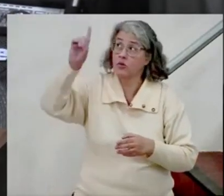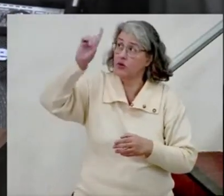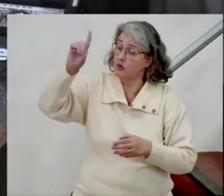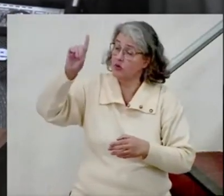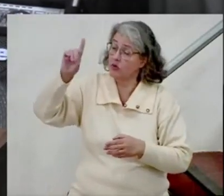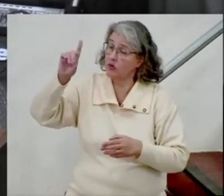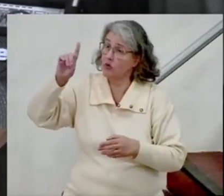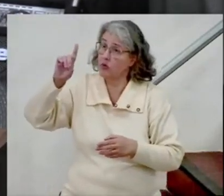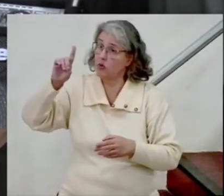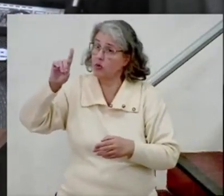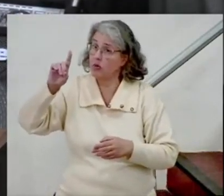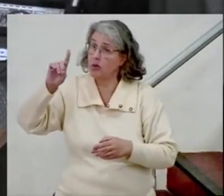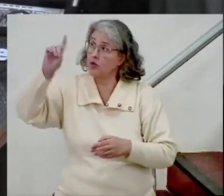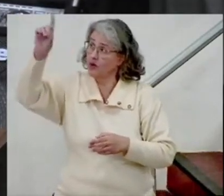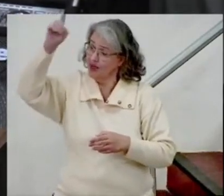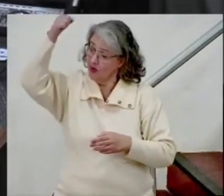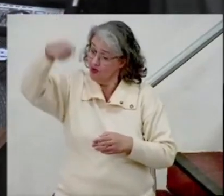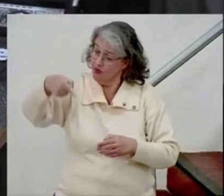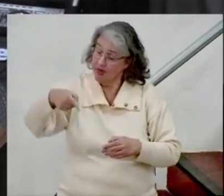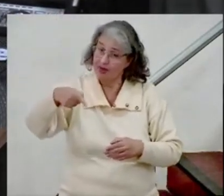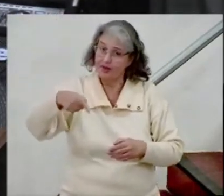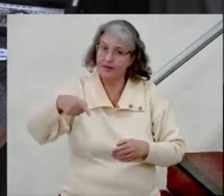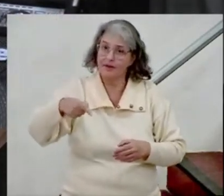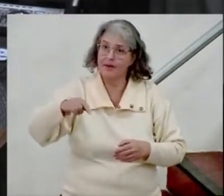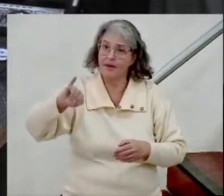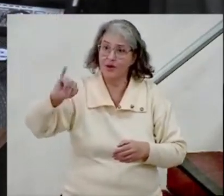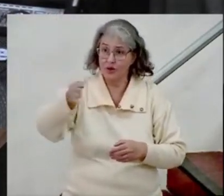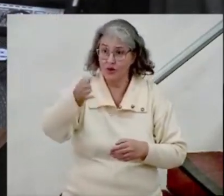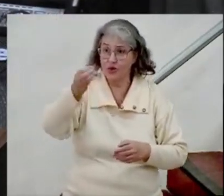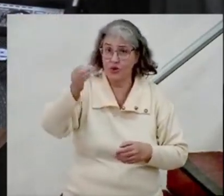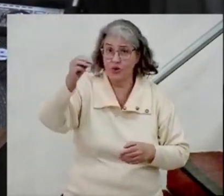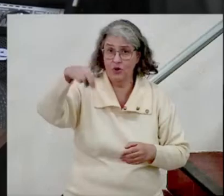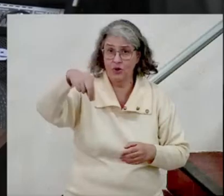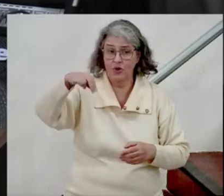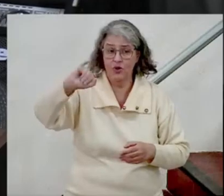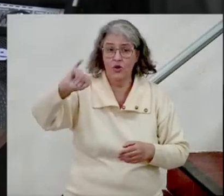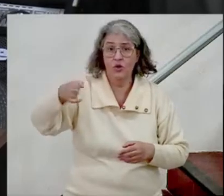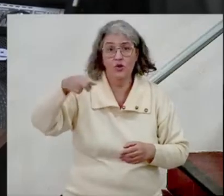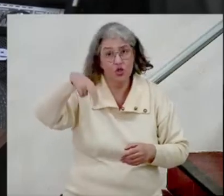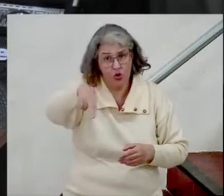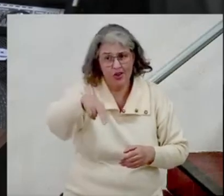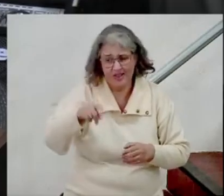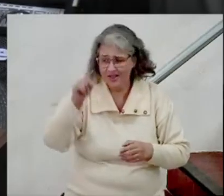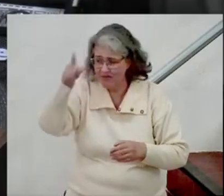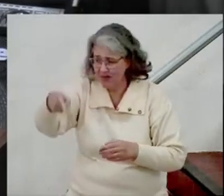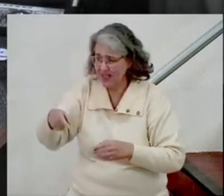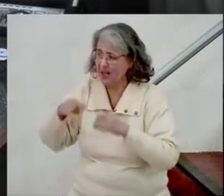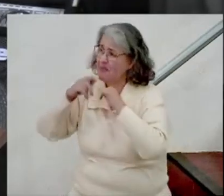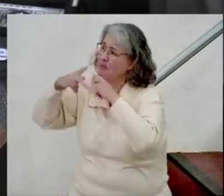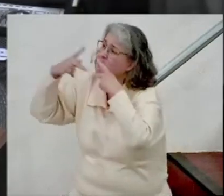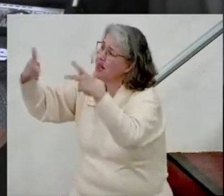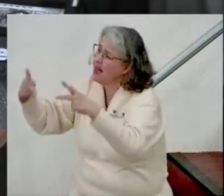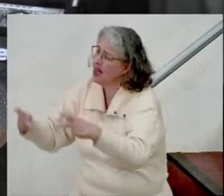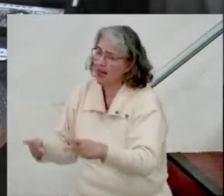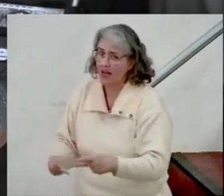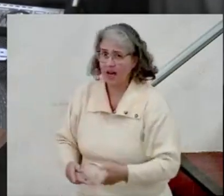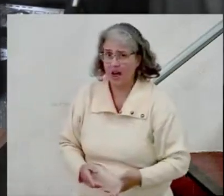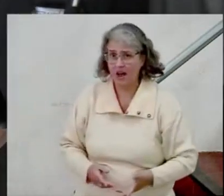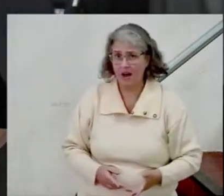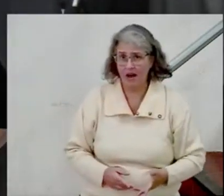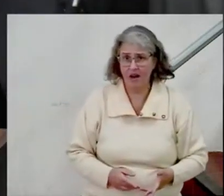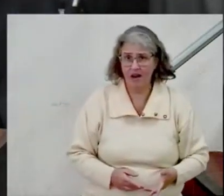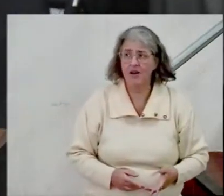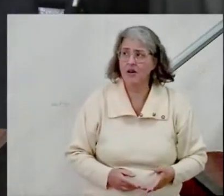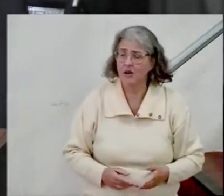Jonas fala assim, cada um com seus problemas, Deus. Deixa eles lá, eu quero que esse povo morra tudo mesmo. Então Nínive está para cá, ele vai para